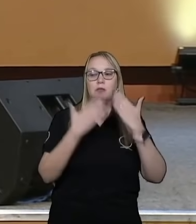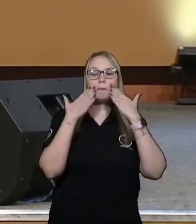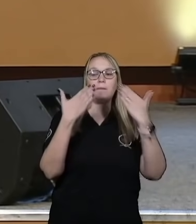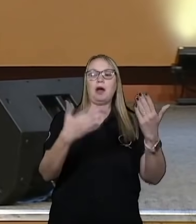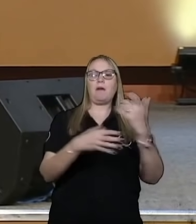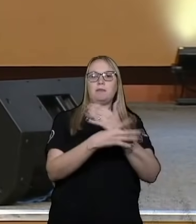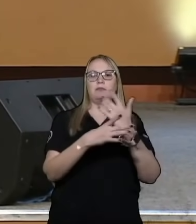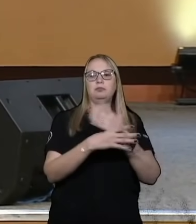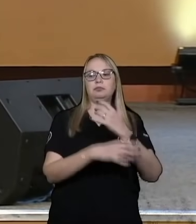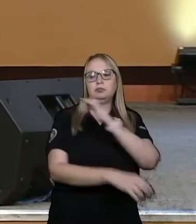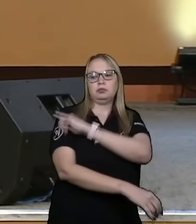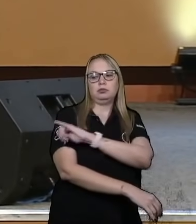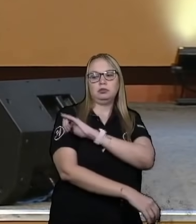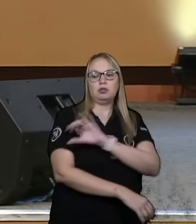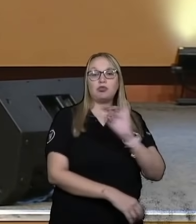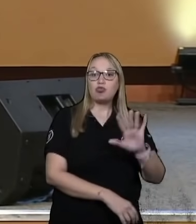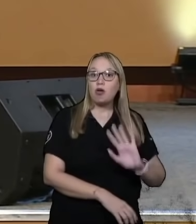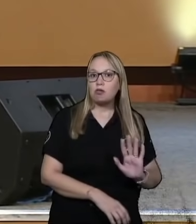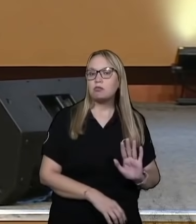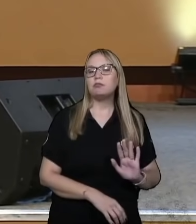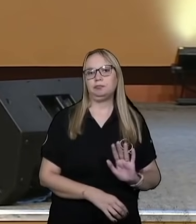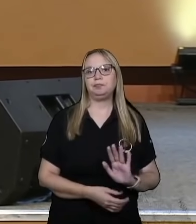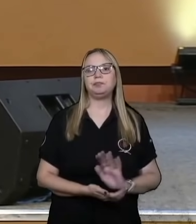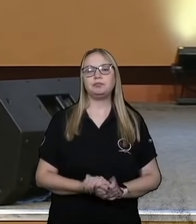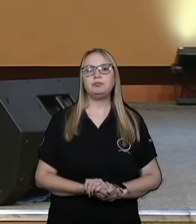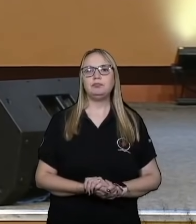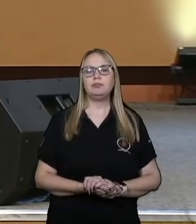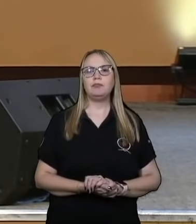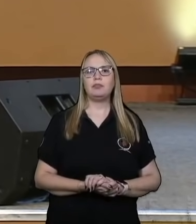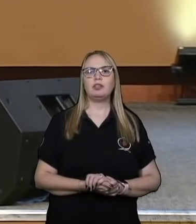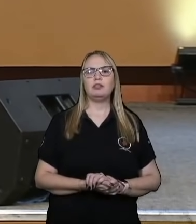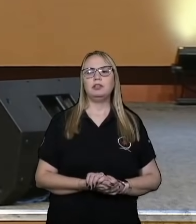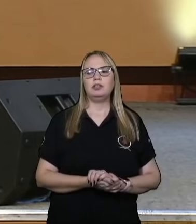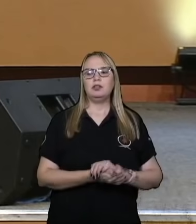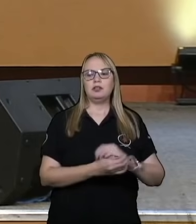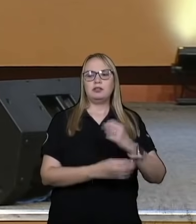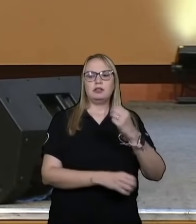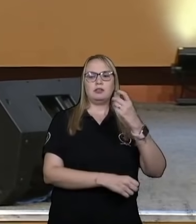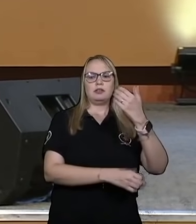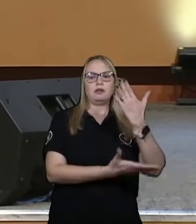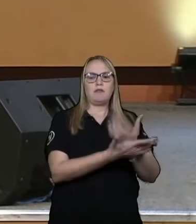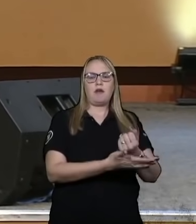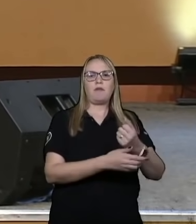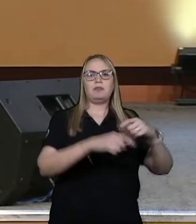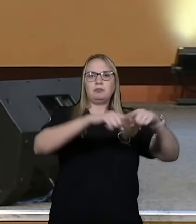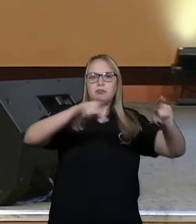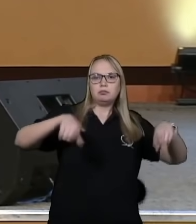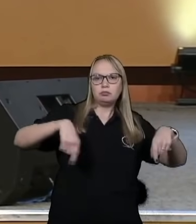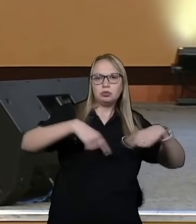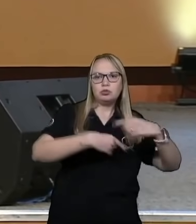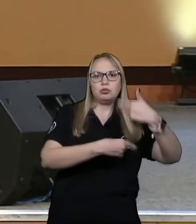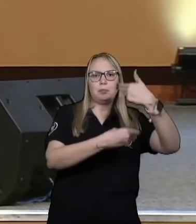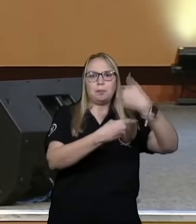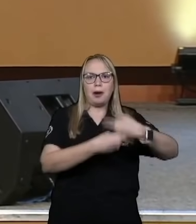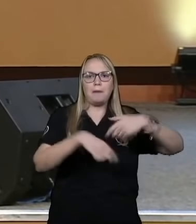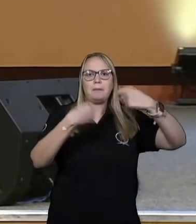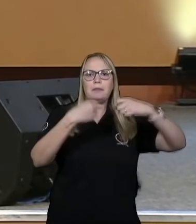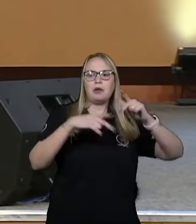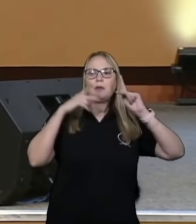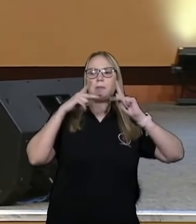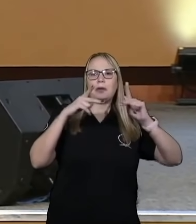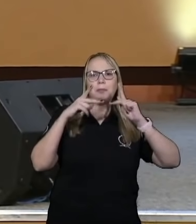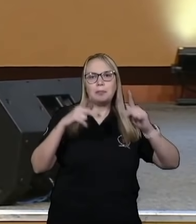Janeiro eu gravava dentro de um estúdio tinha que fazer tudo no estúdio aqui